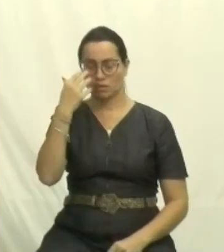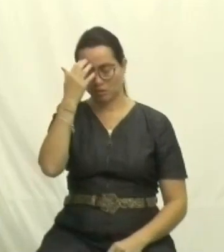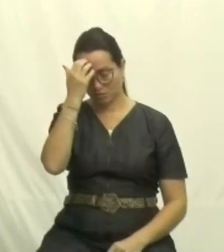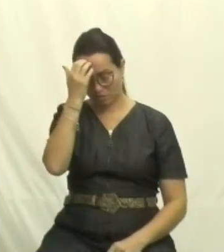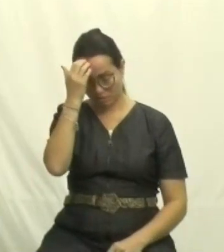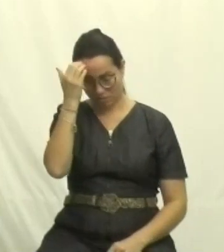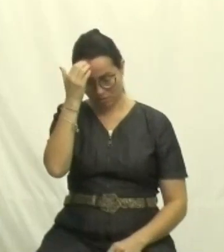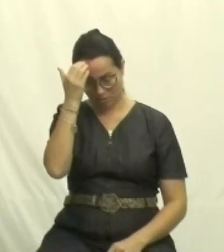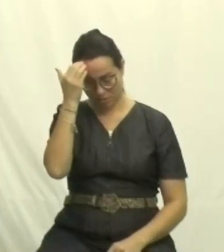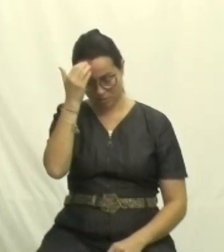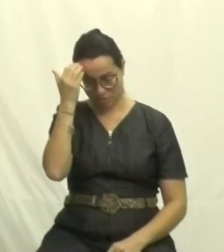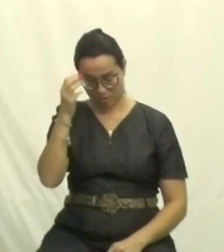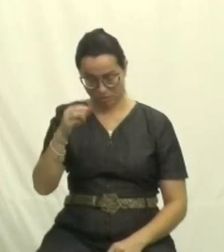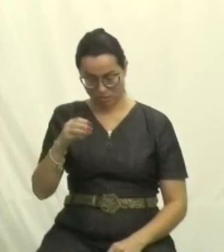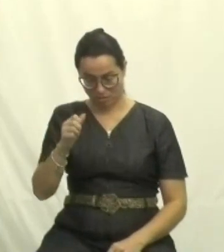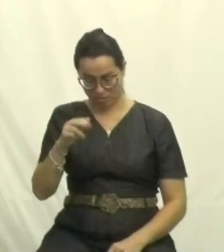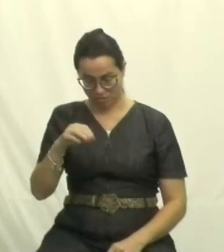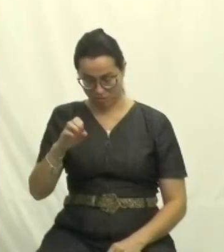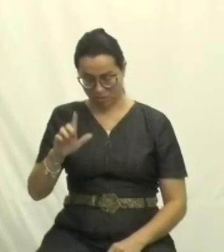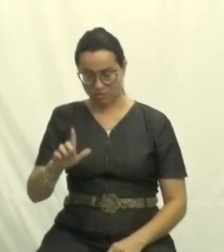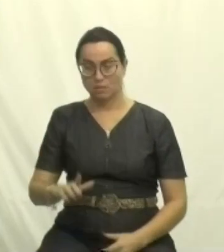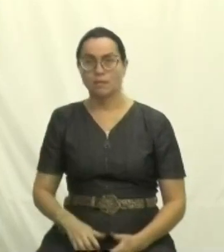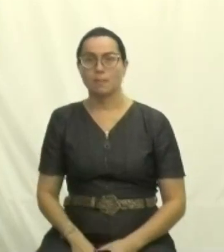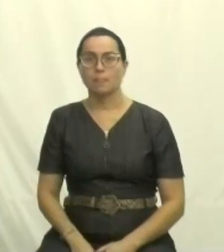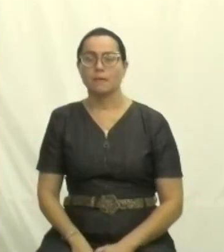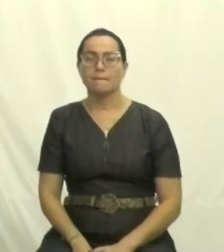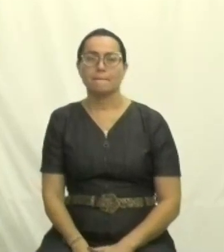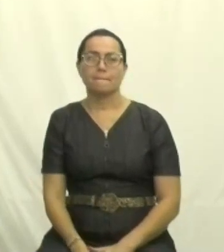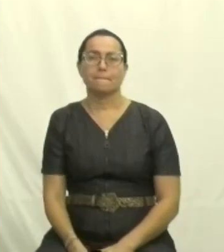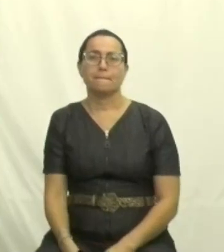requerimento, vereador Manuel Rosengue da Silva.